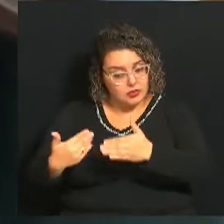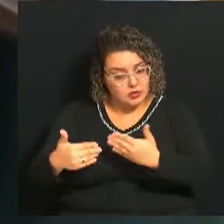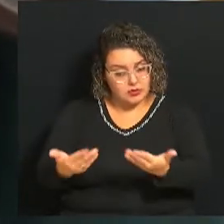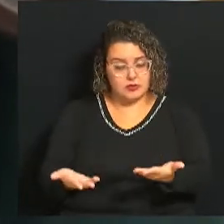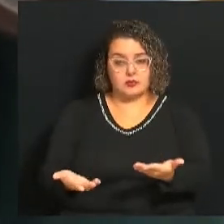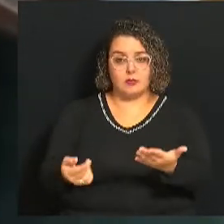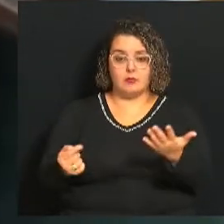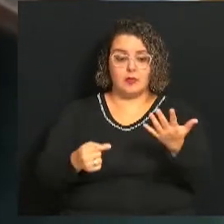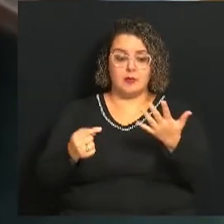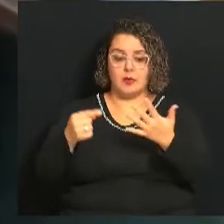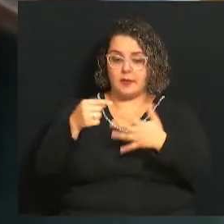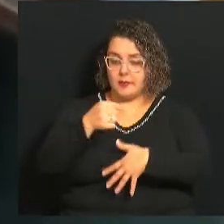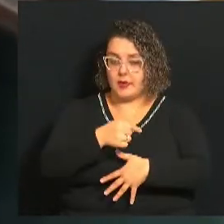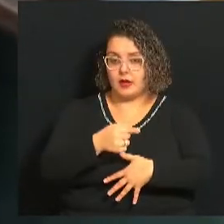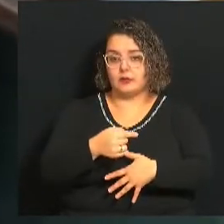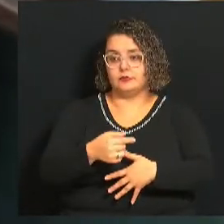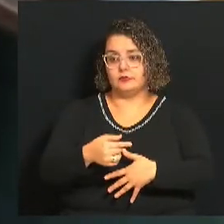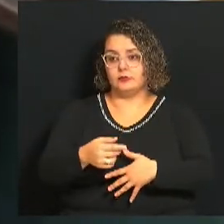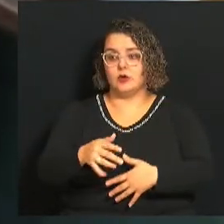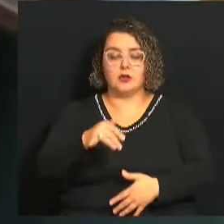Fatores como